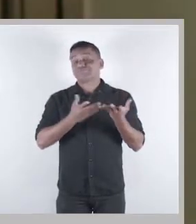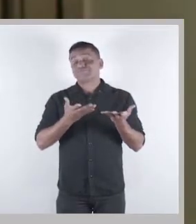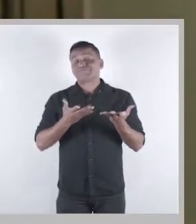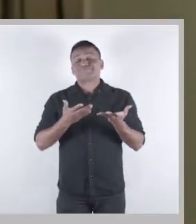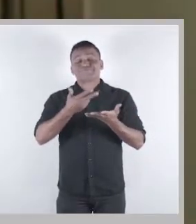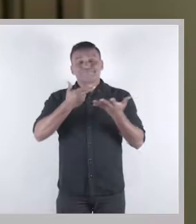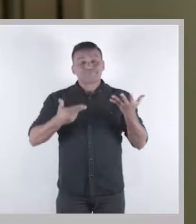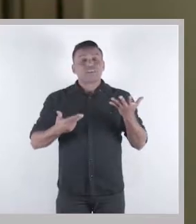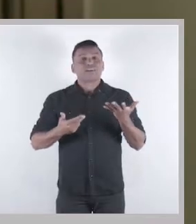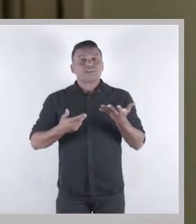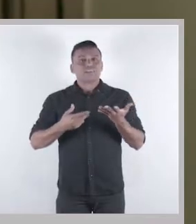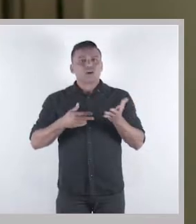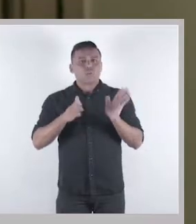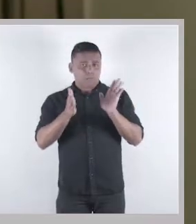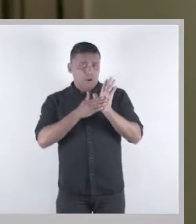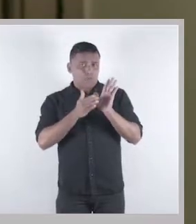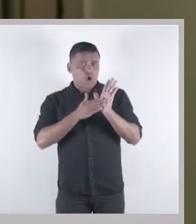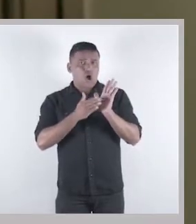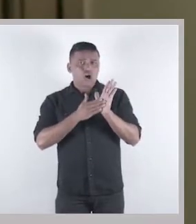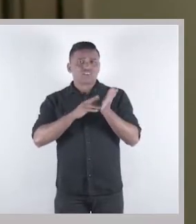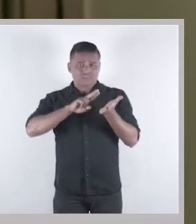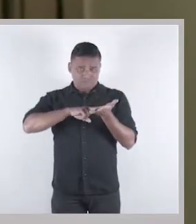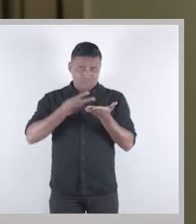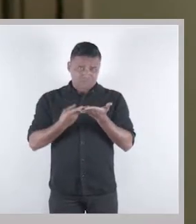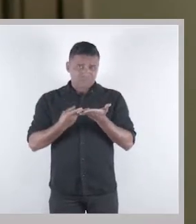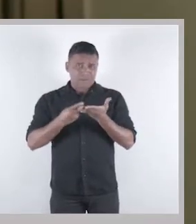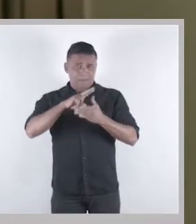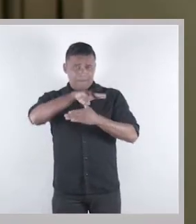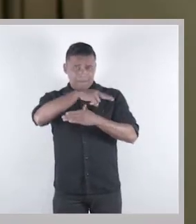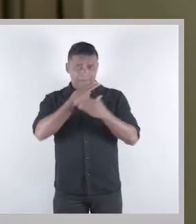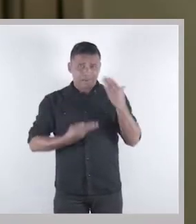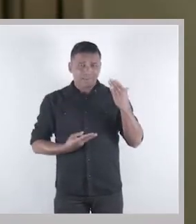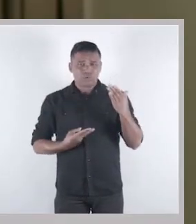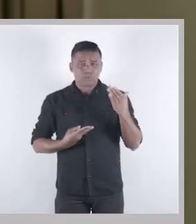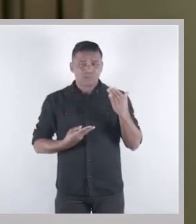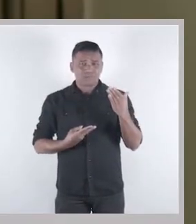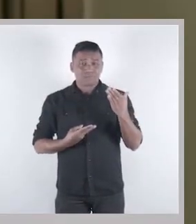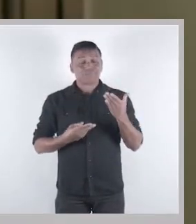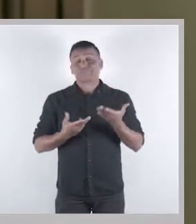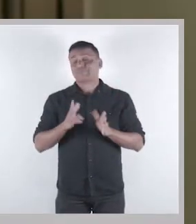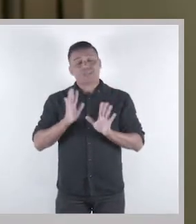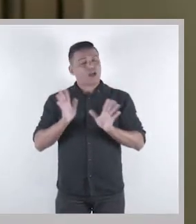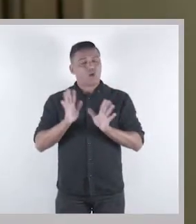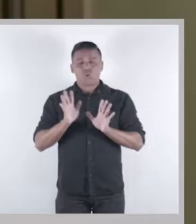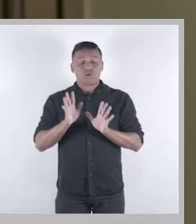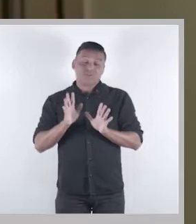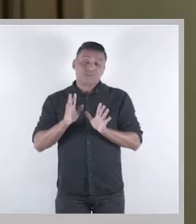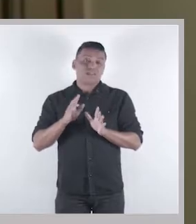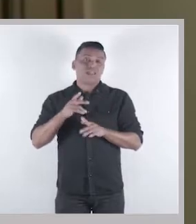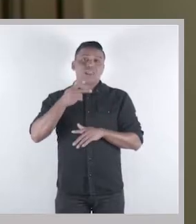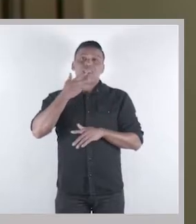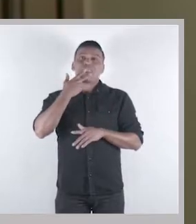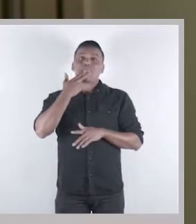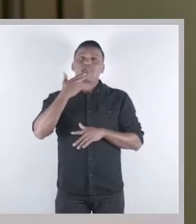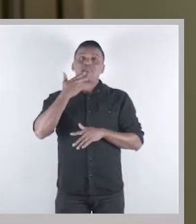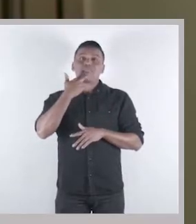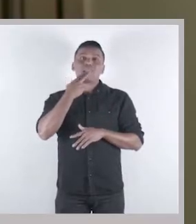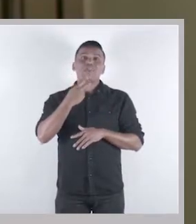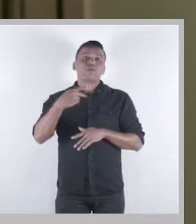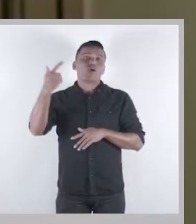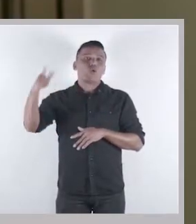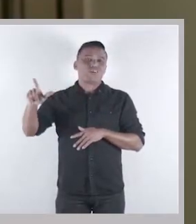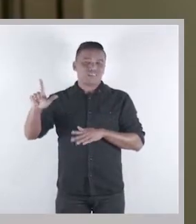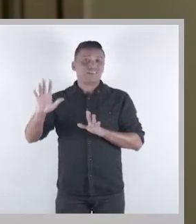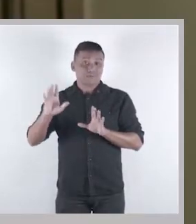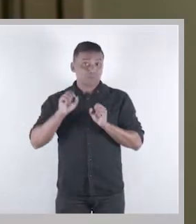não necessariamente meninas em outra língua sim uma opção é sempre lindo foi o caso do meu livro mas